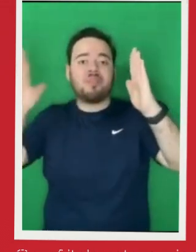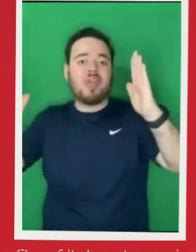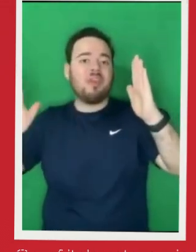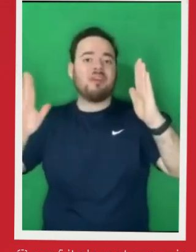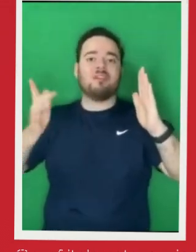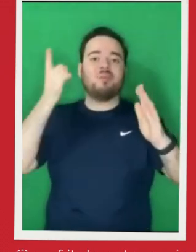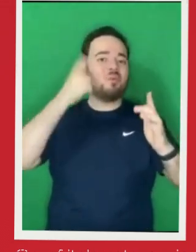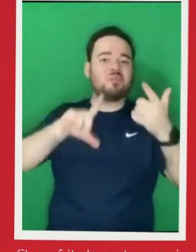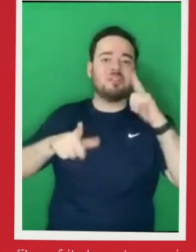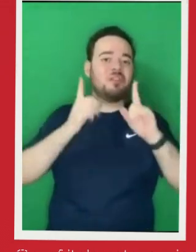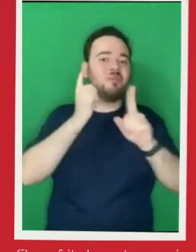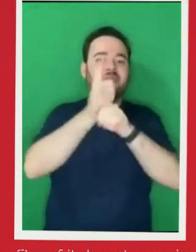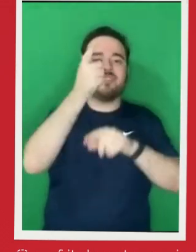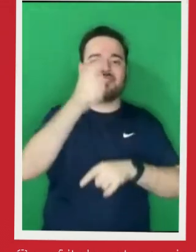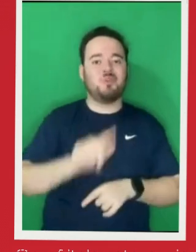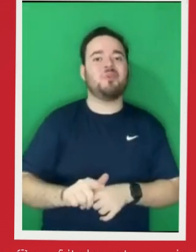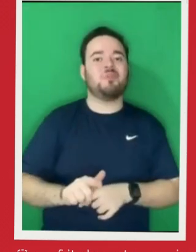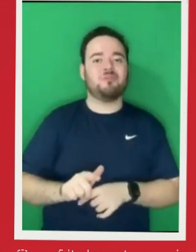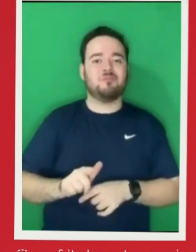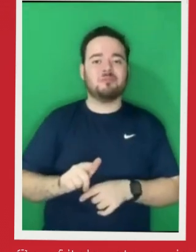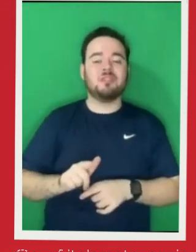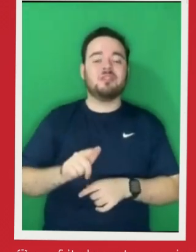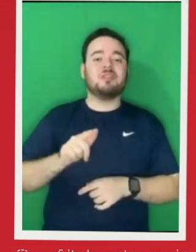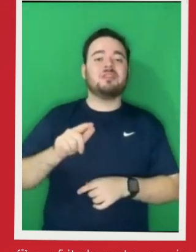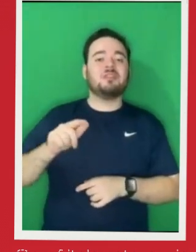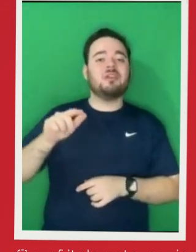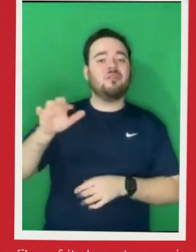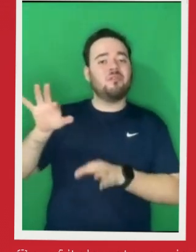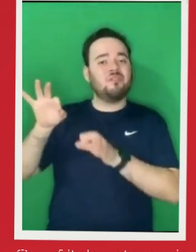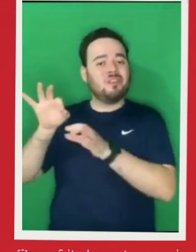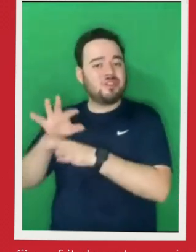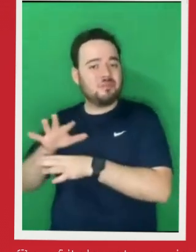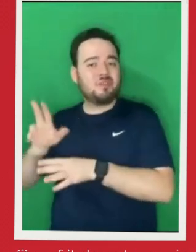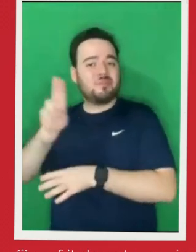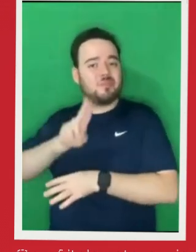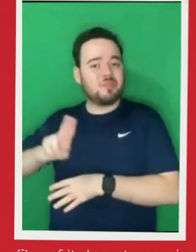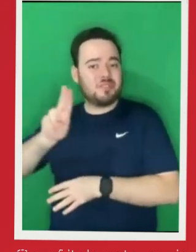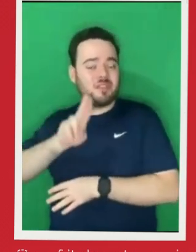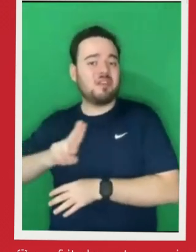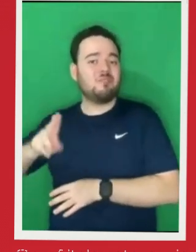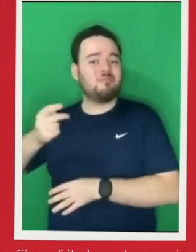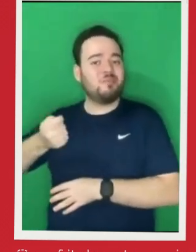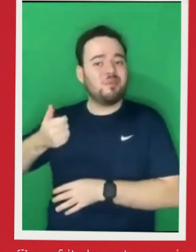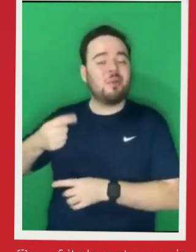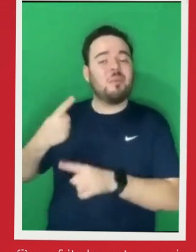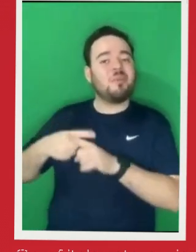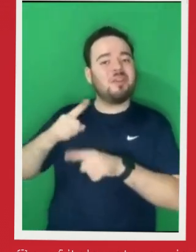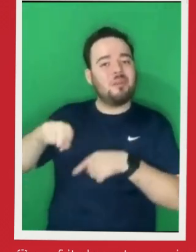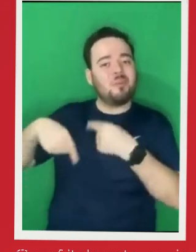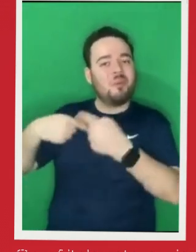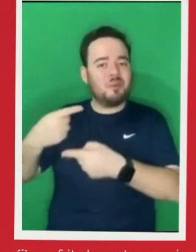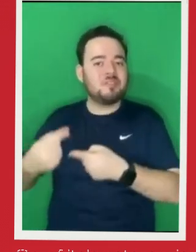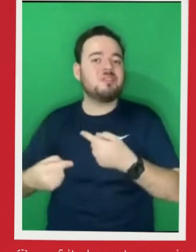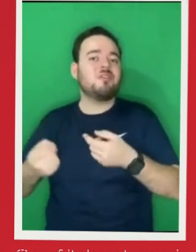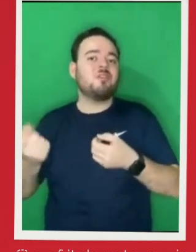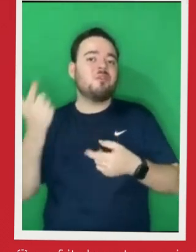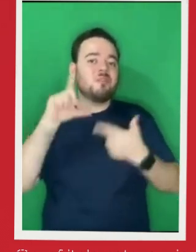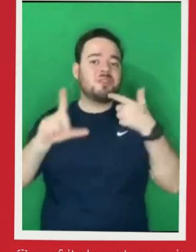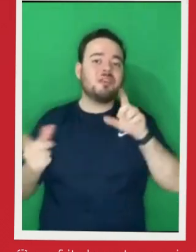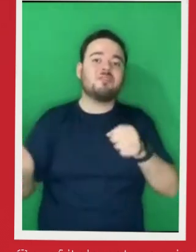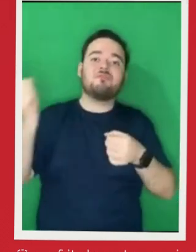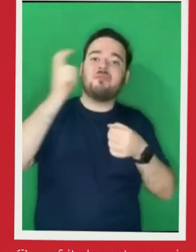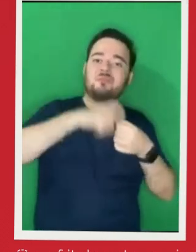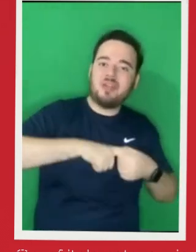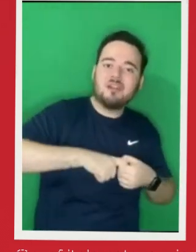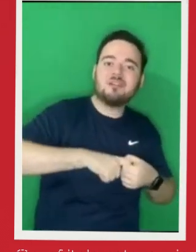que era para recuperar sua memória. Cada vez mais o fichamento é pouco utilizado entre nós, porque você consegue ter acesso às fontes até